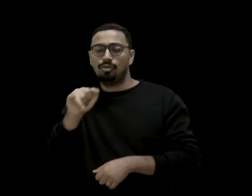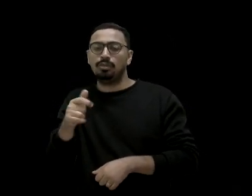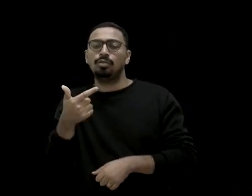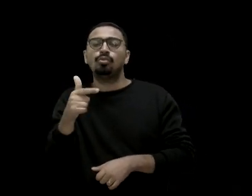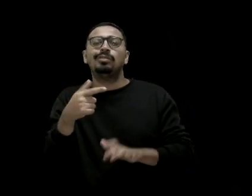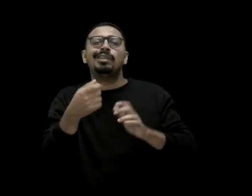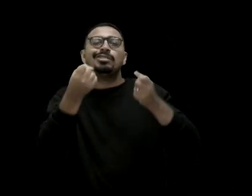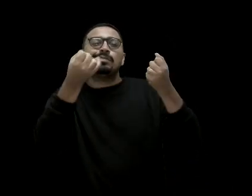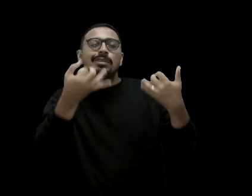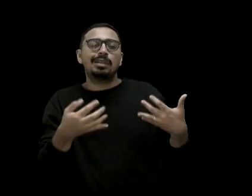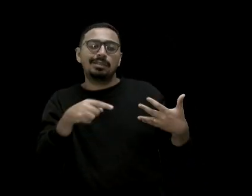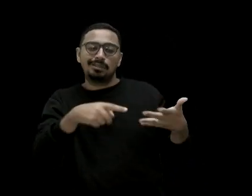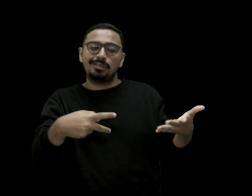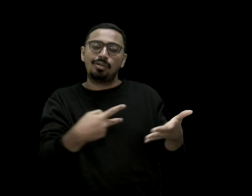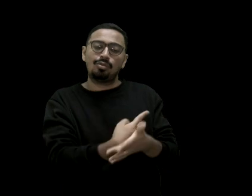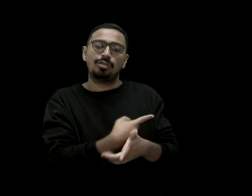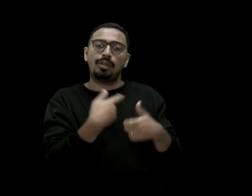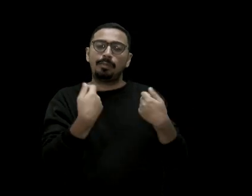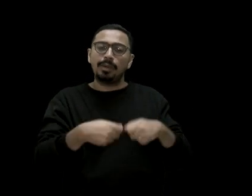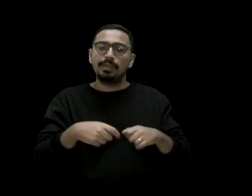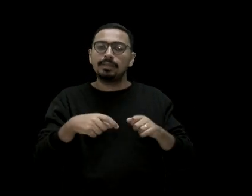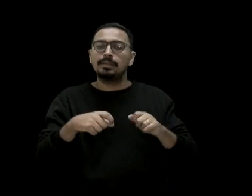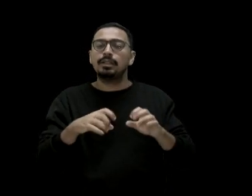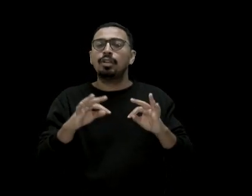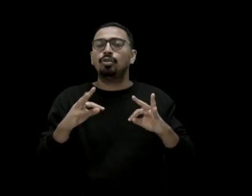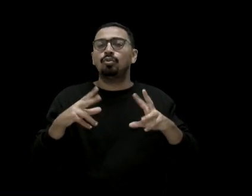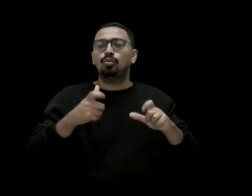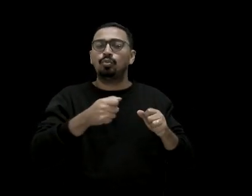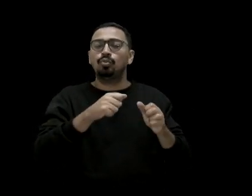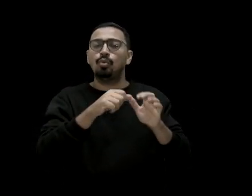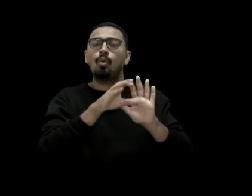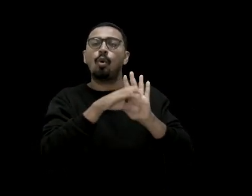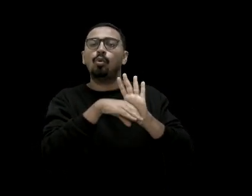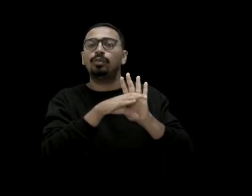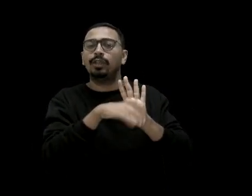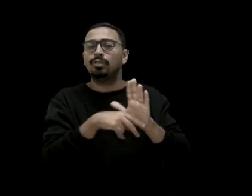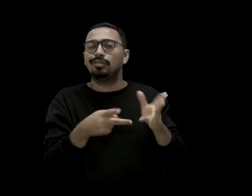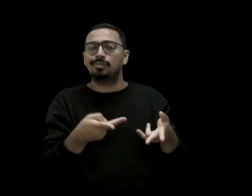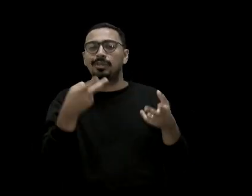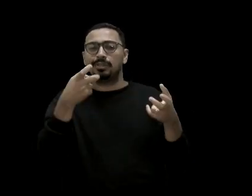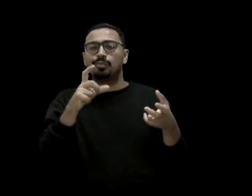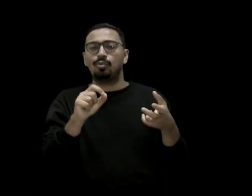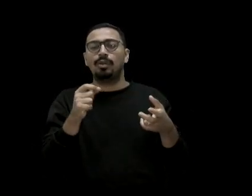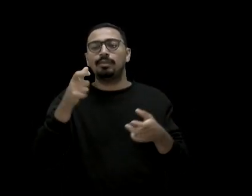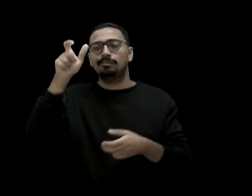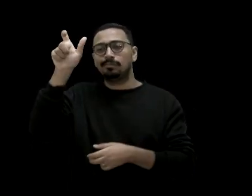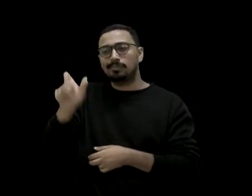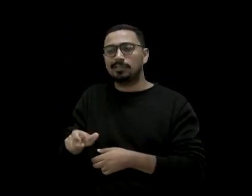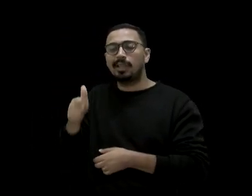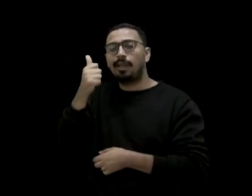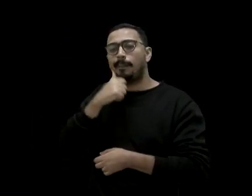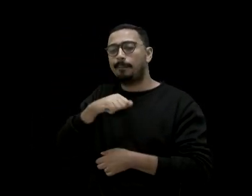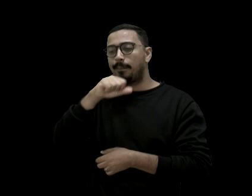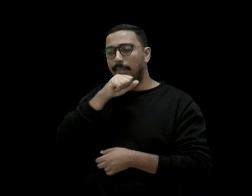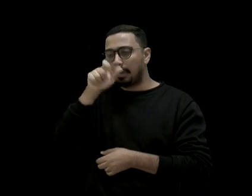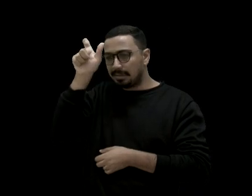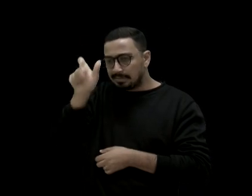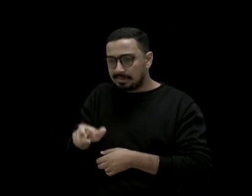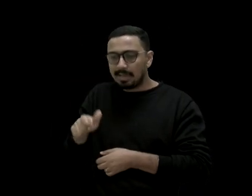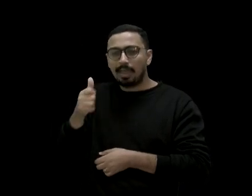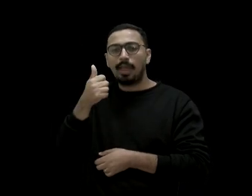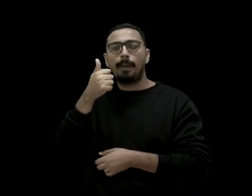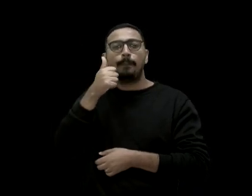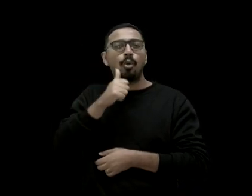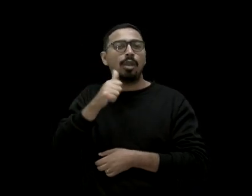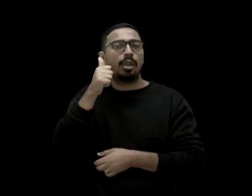fenômeno. E é preciso contextualizar todo o impacto que ser mulher e ser mãe pode gerar na vida